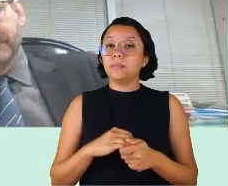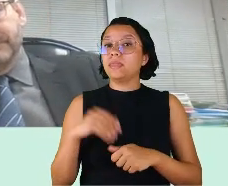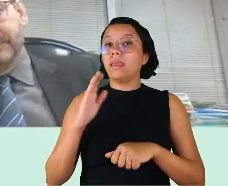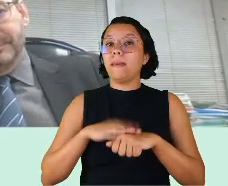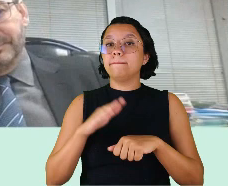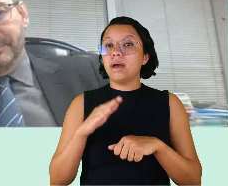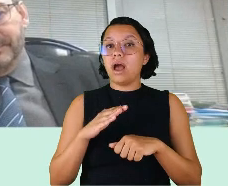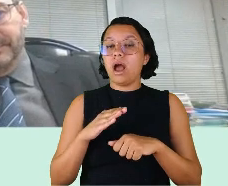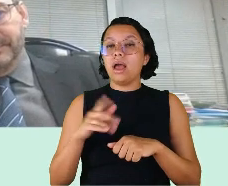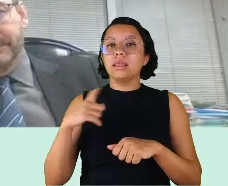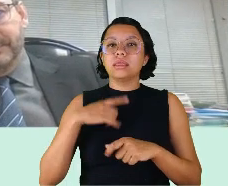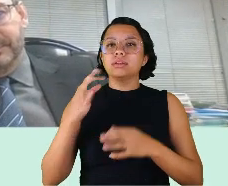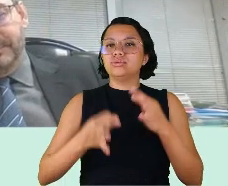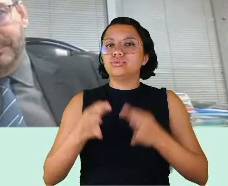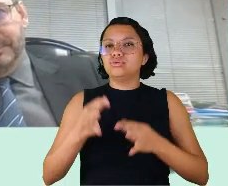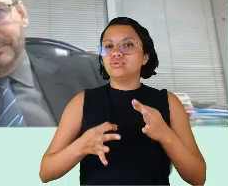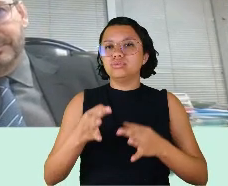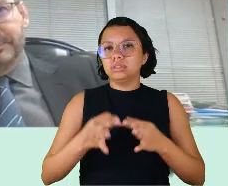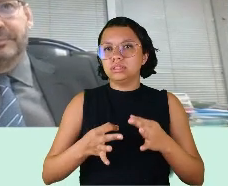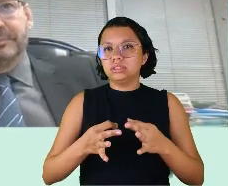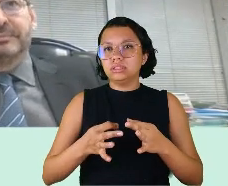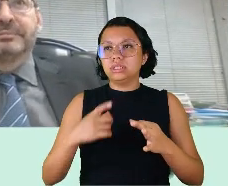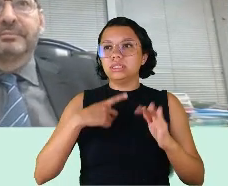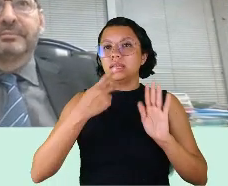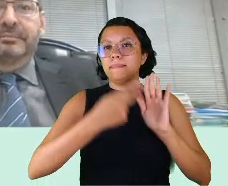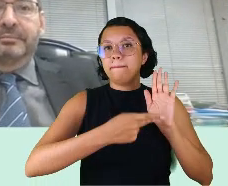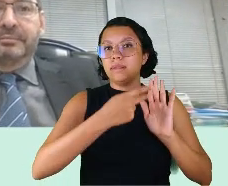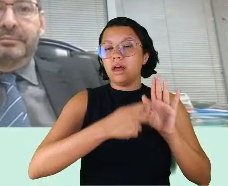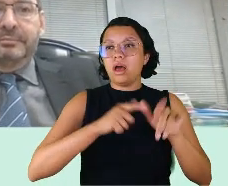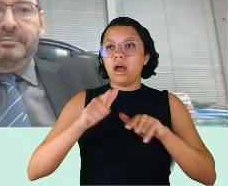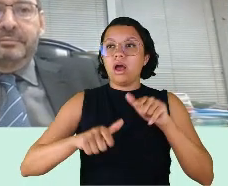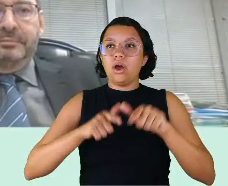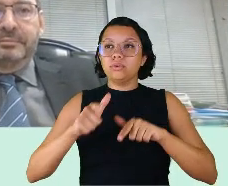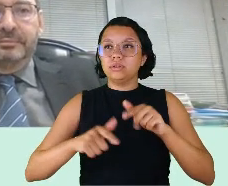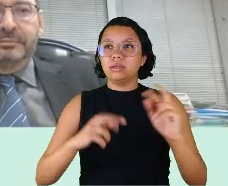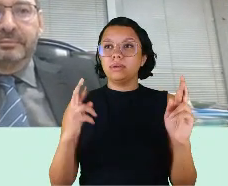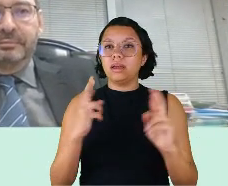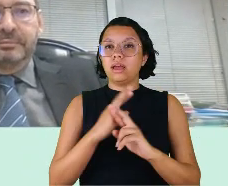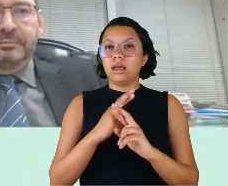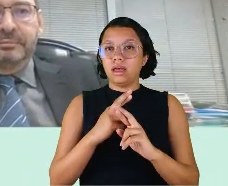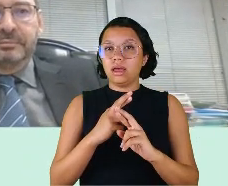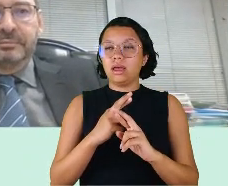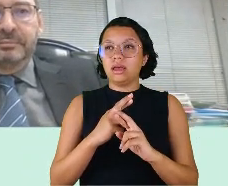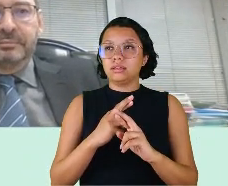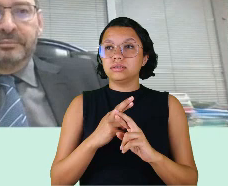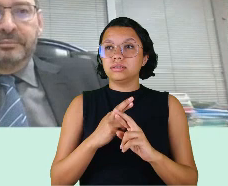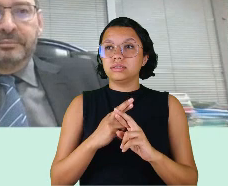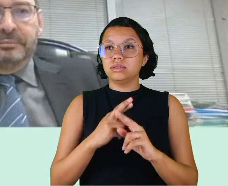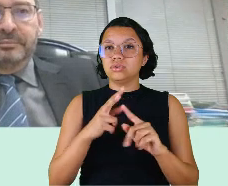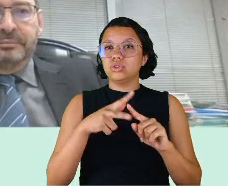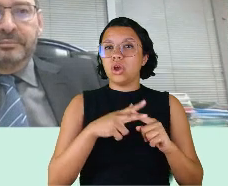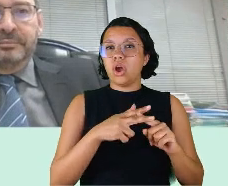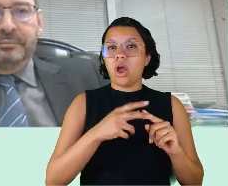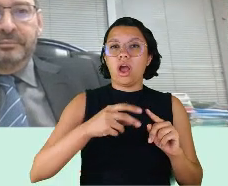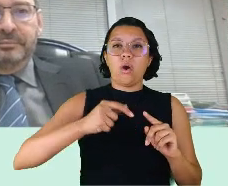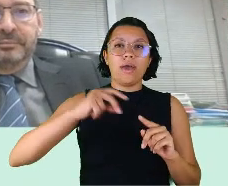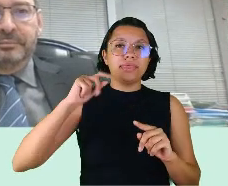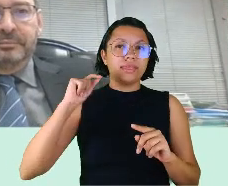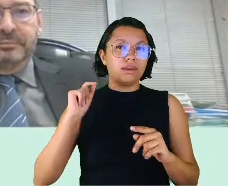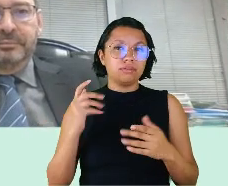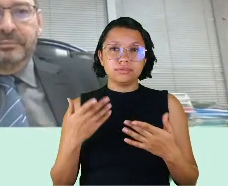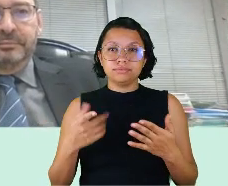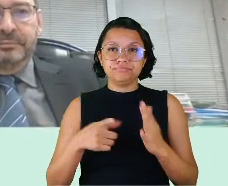E mais, há juízes que estão com planos de trabalho em razão de correições anteriores,